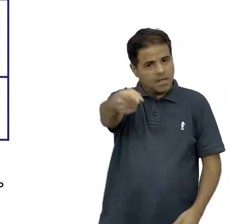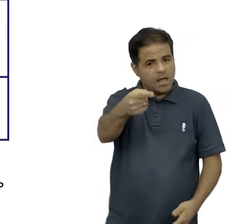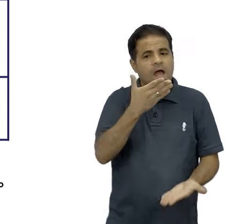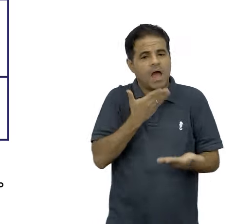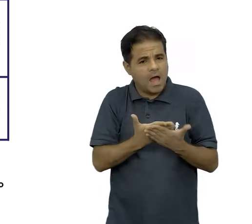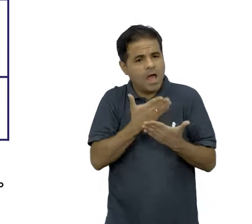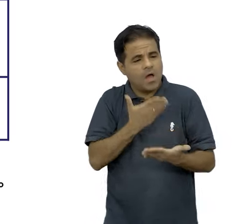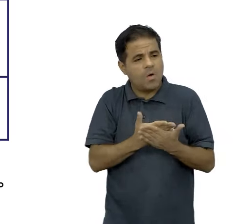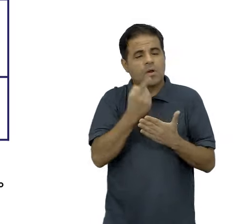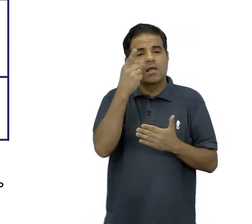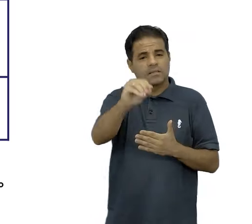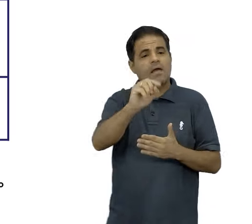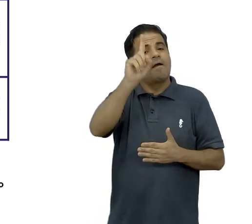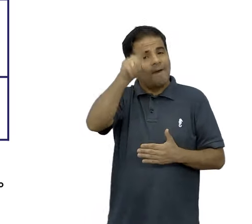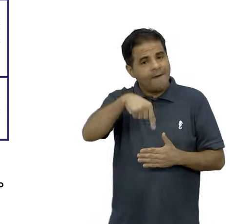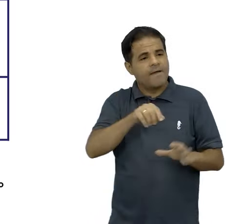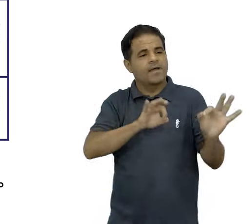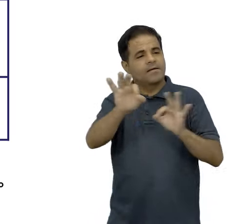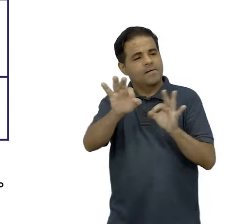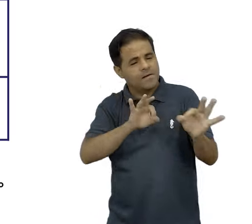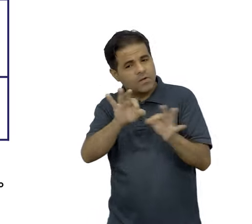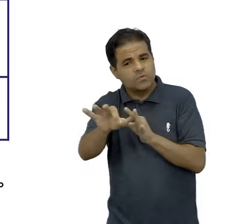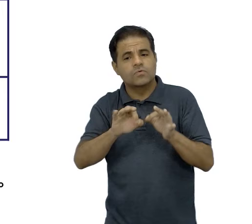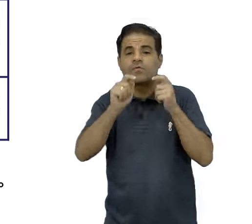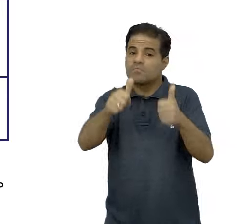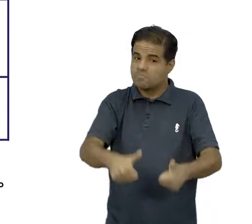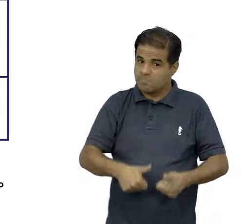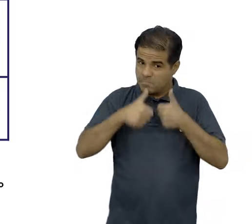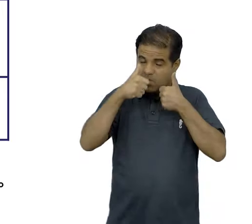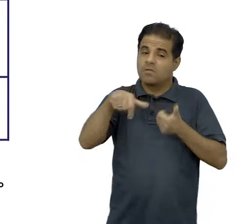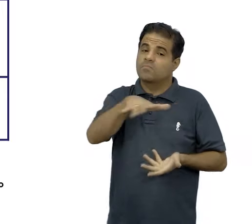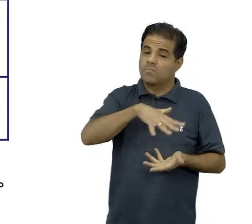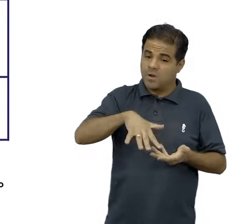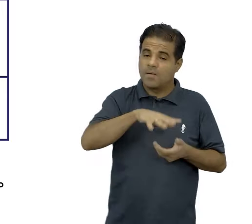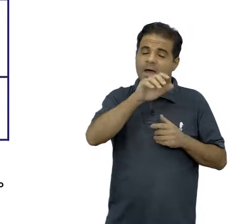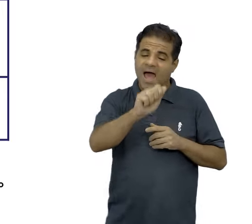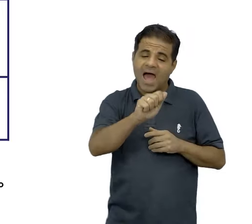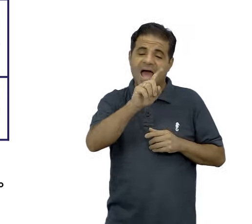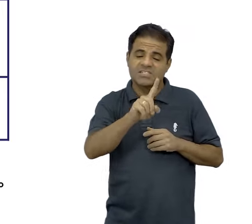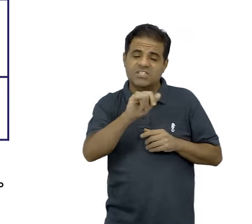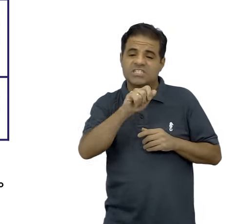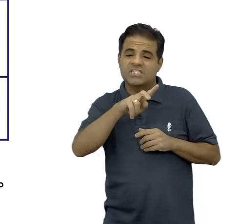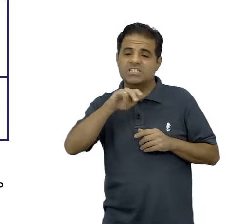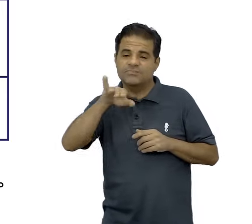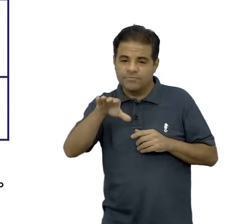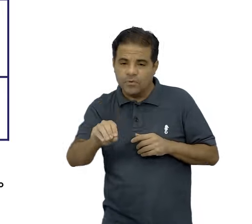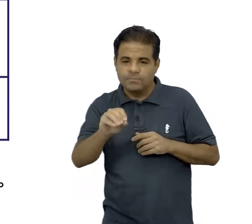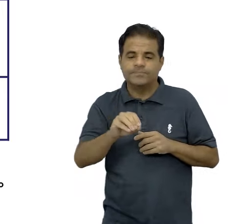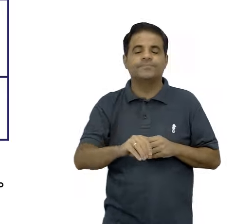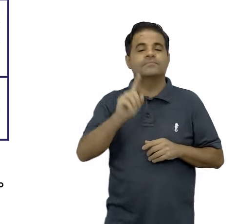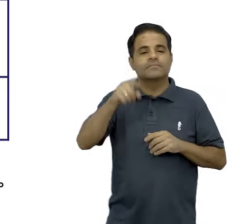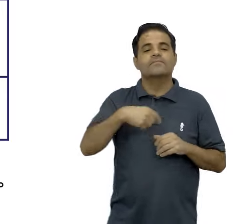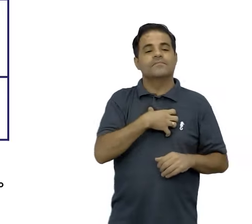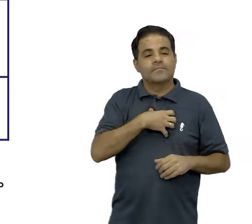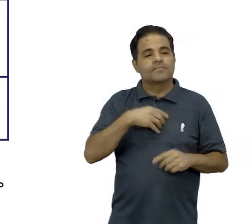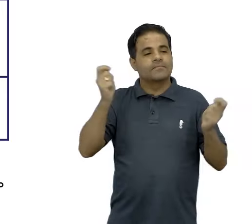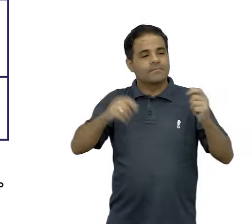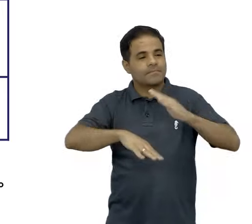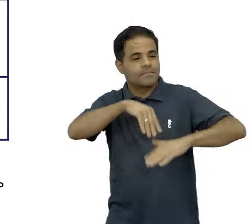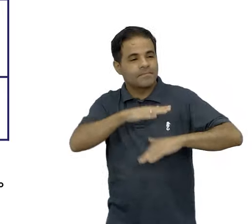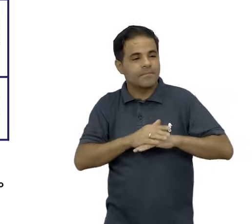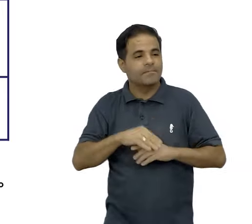10, o foco é resolver problemas também do campo aditivo, Então, são situações de